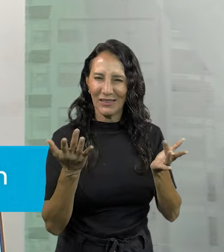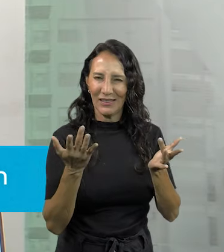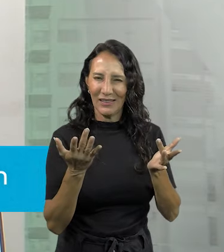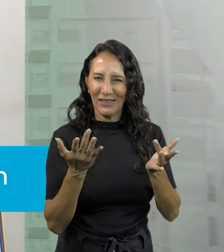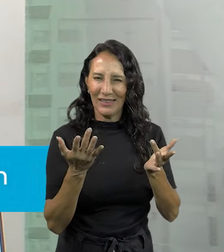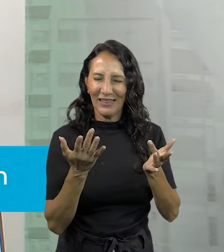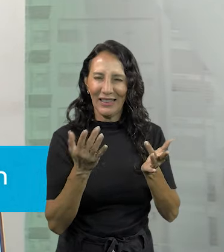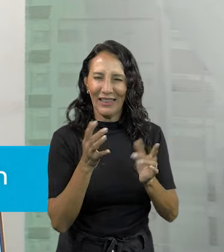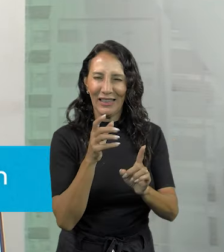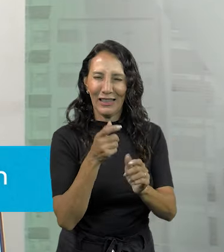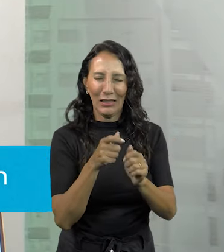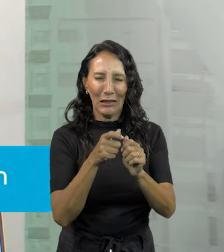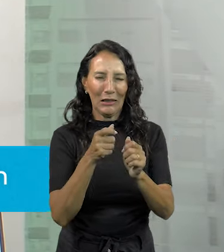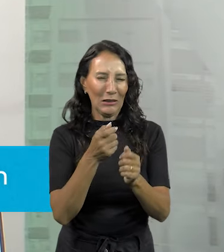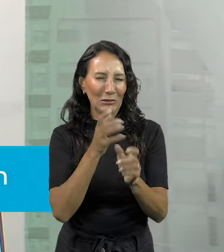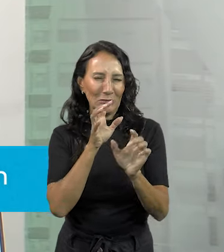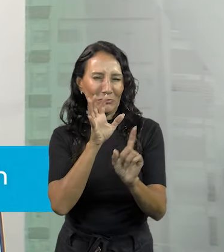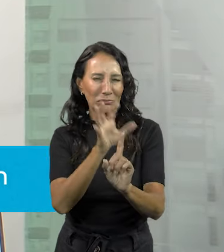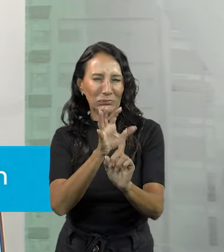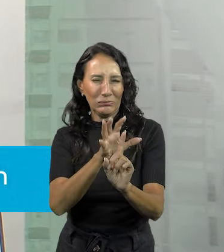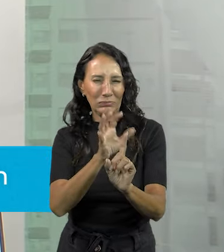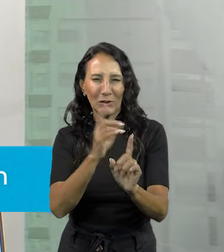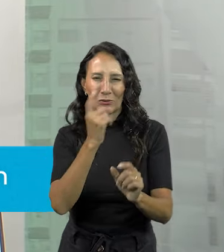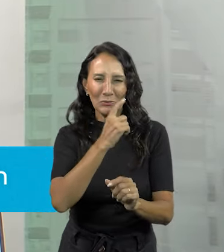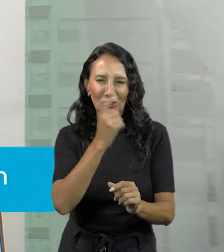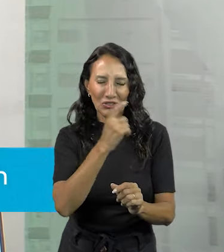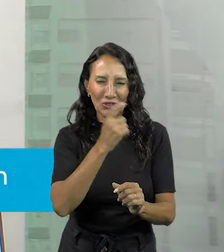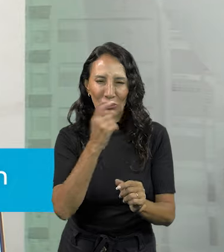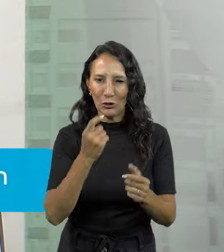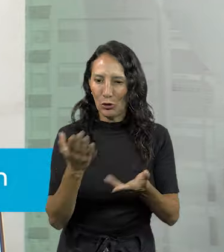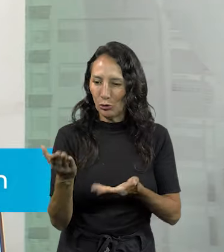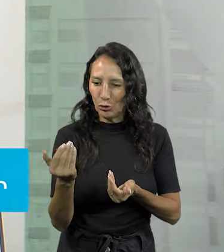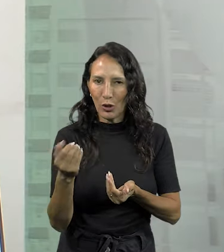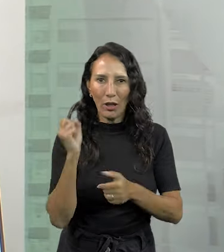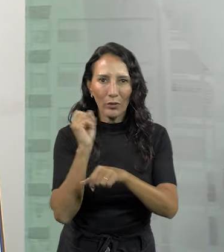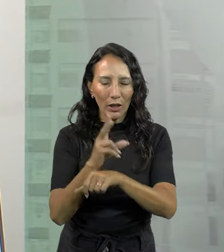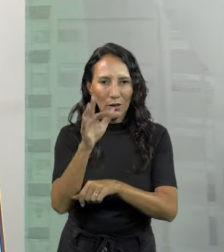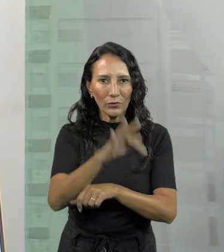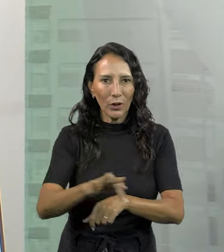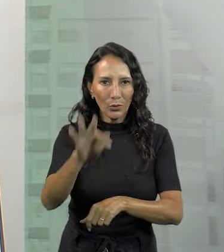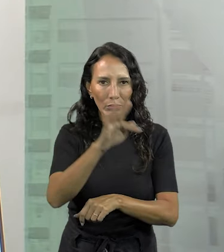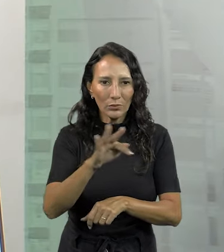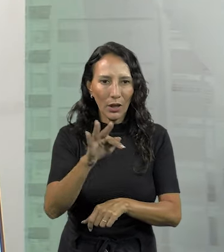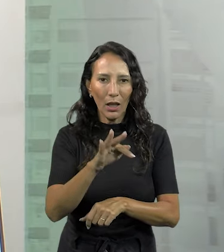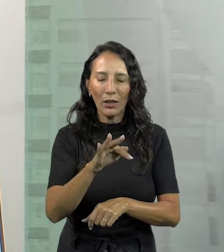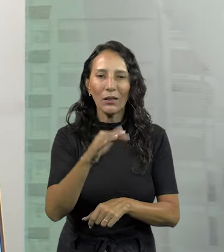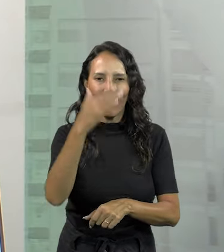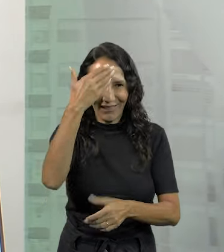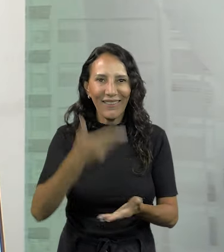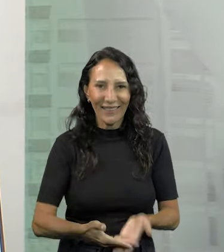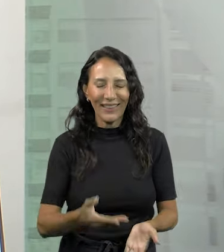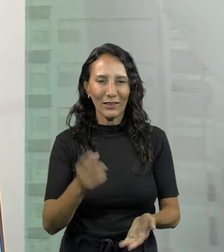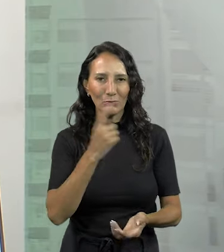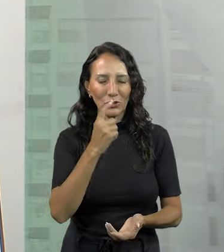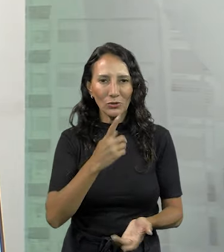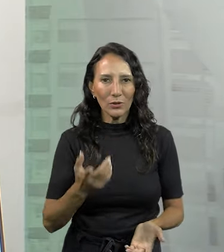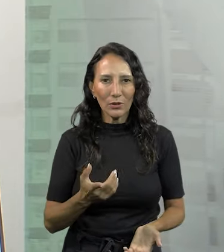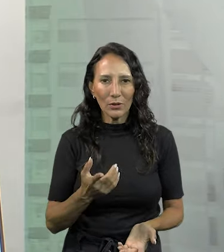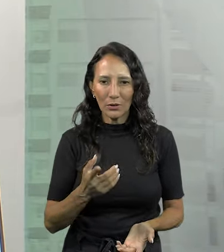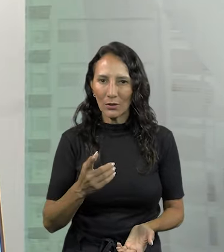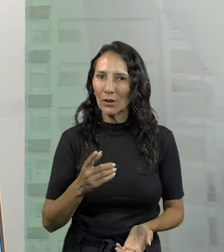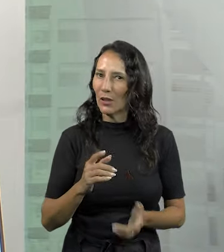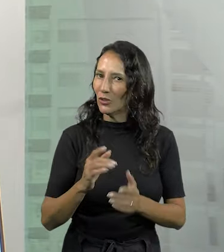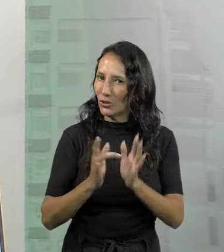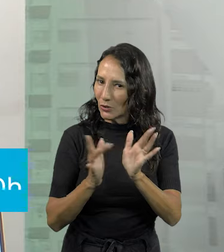Os nossos jovens que vão para a universidade sejam inundados pela mentira. Nós defendemos a verdade, por quê? Porque disse